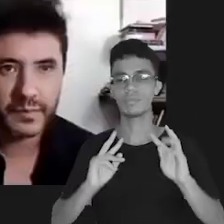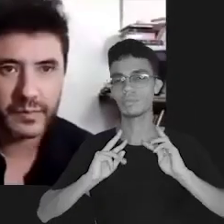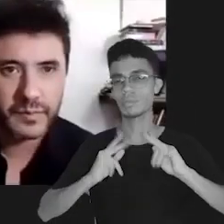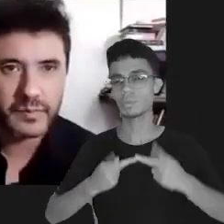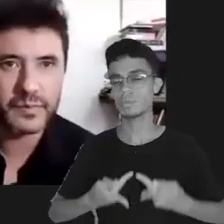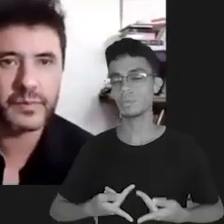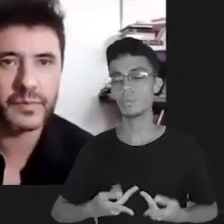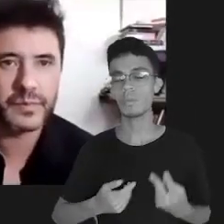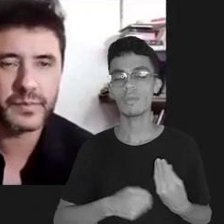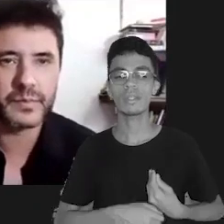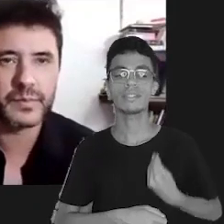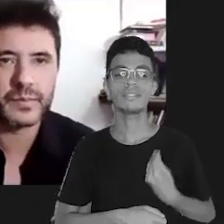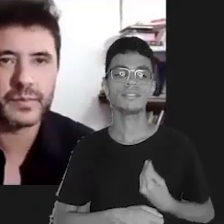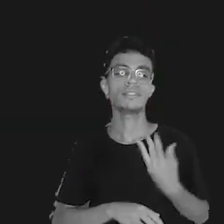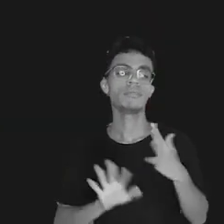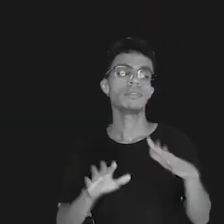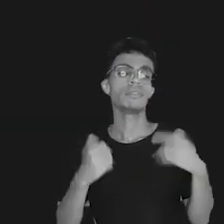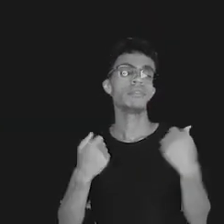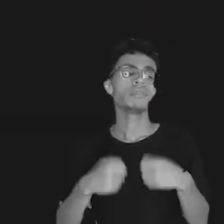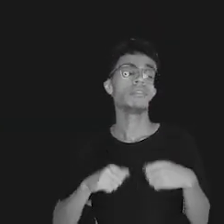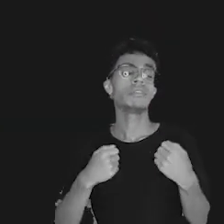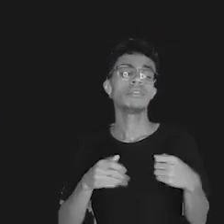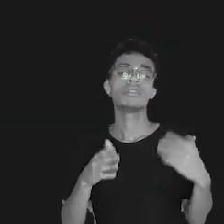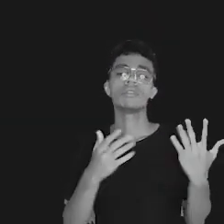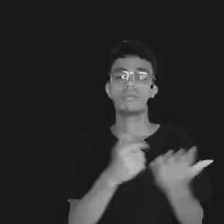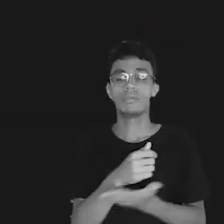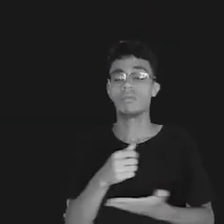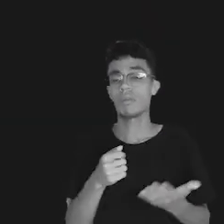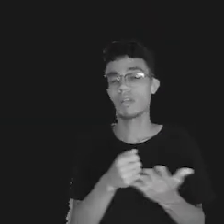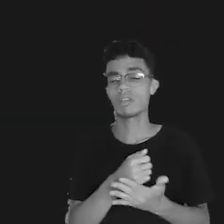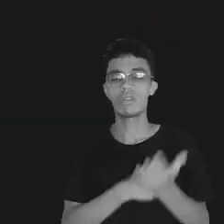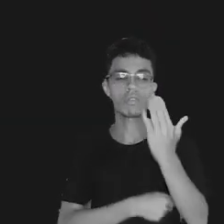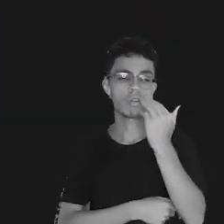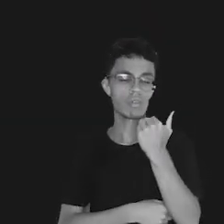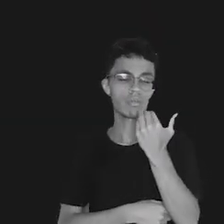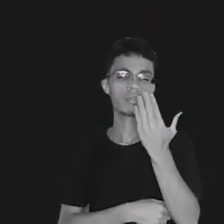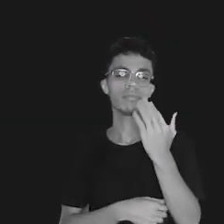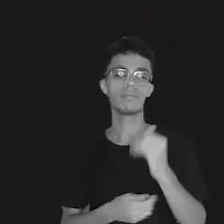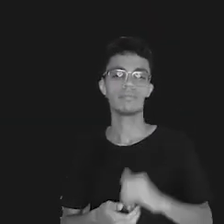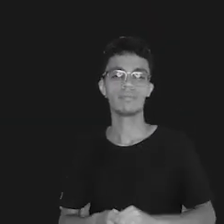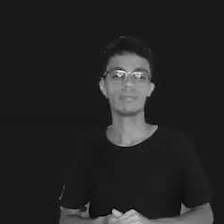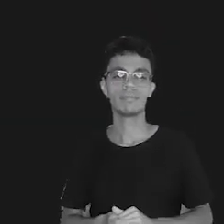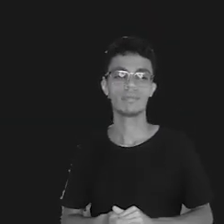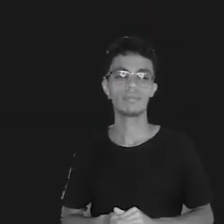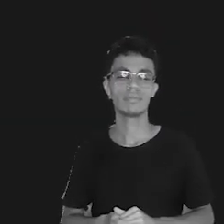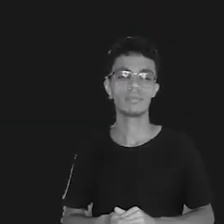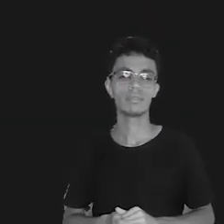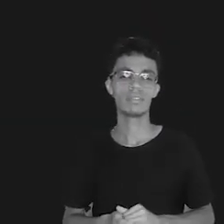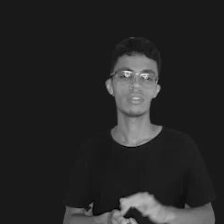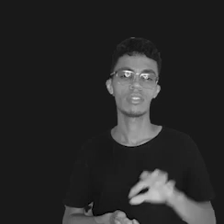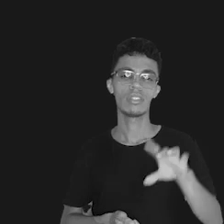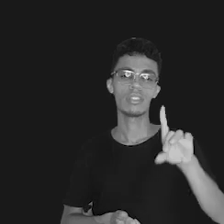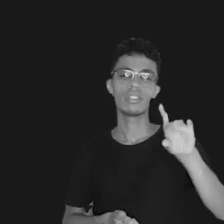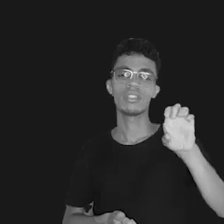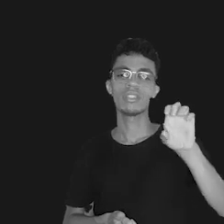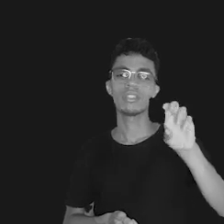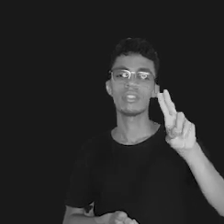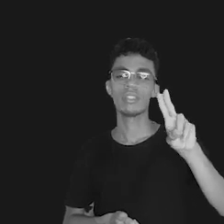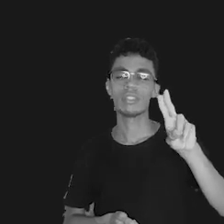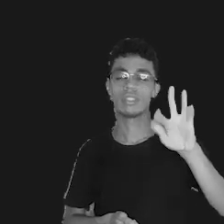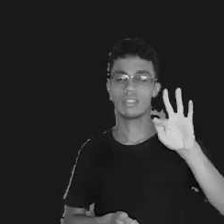de necessidades básicas, né, como comer e defecar, né, como a